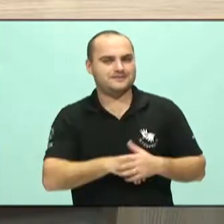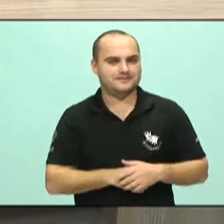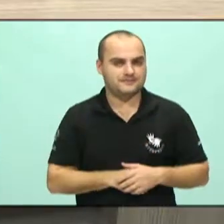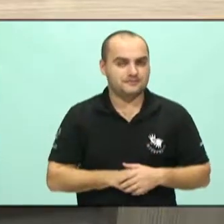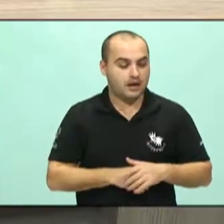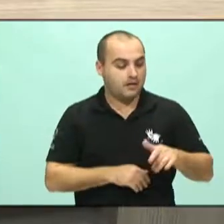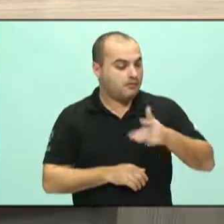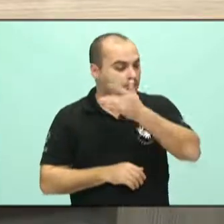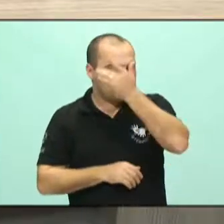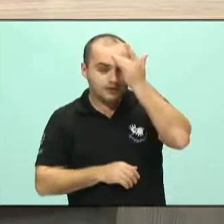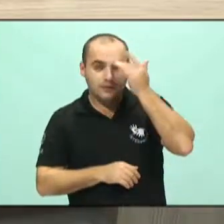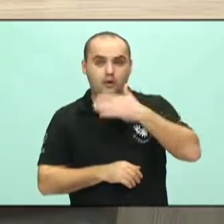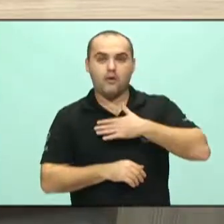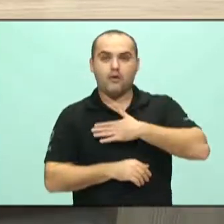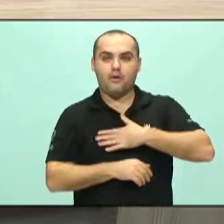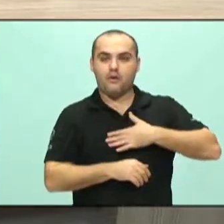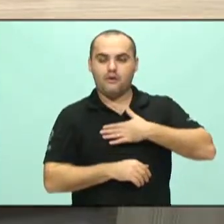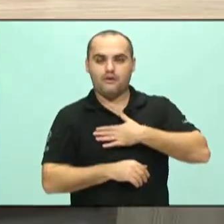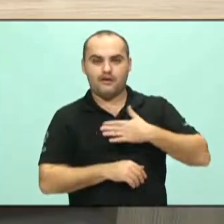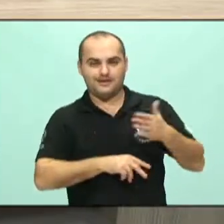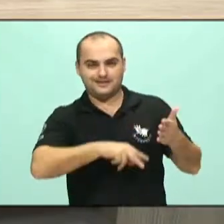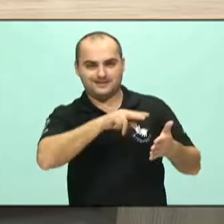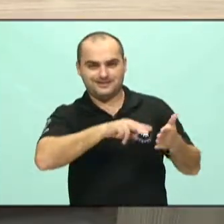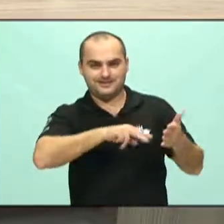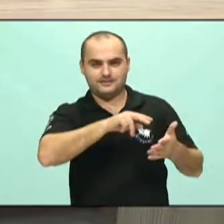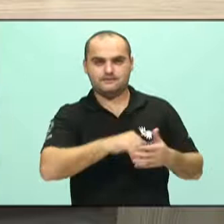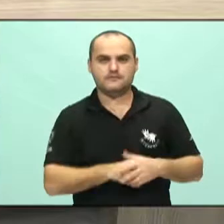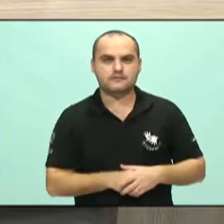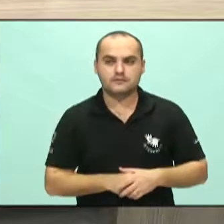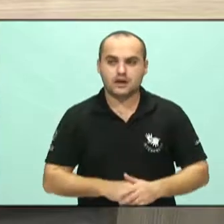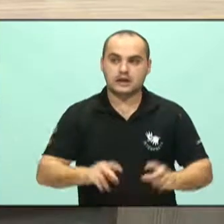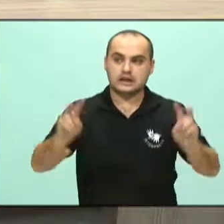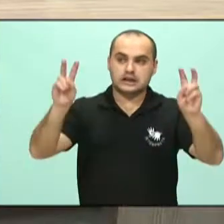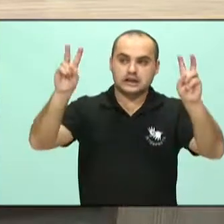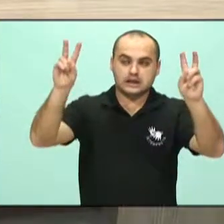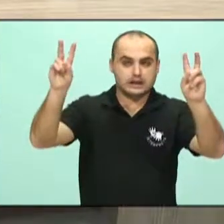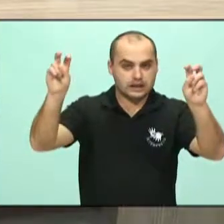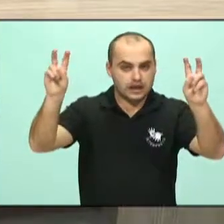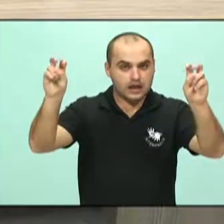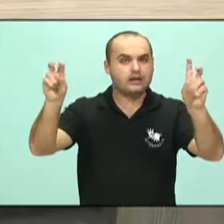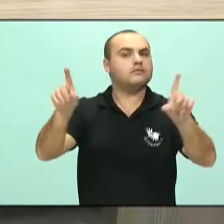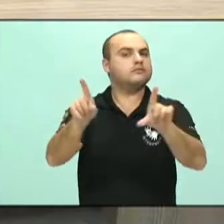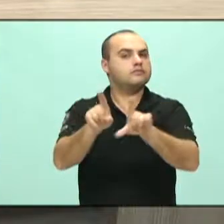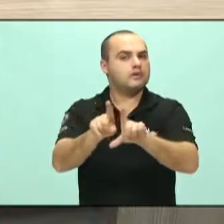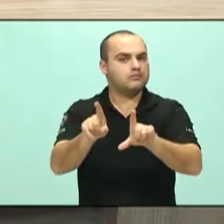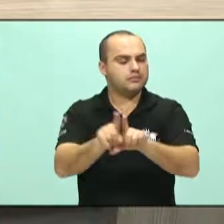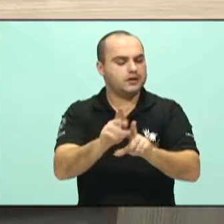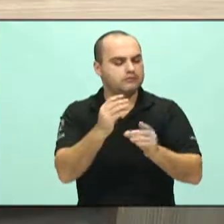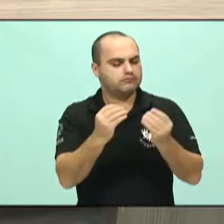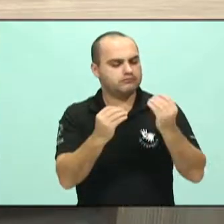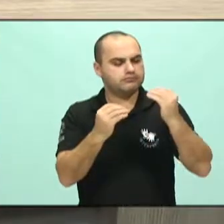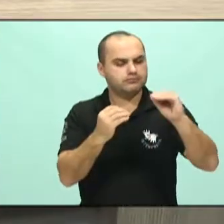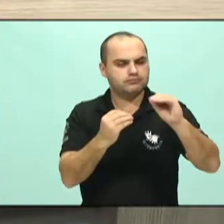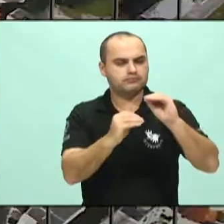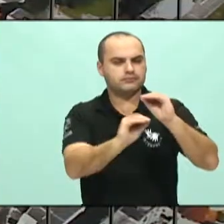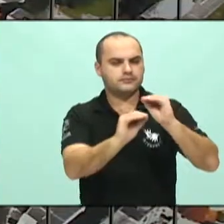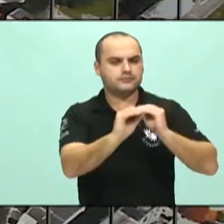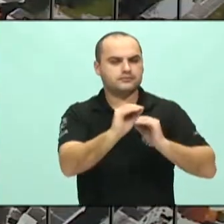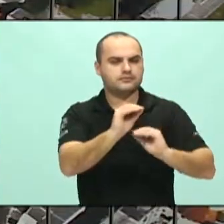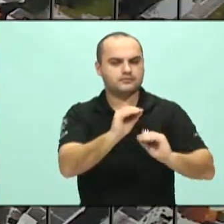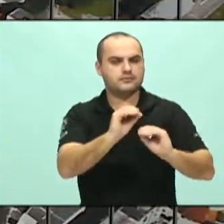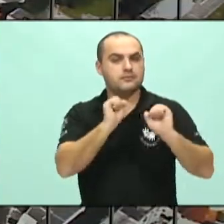leitor goste de ler. Os temas também foram dispostos de maneira que a leitura possa ser feita